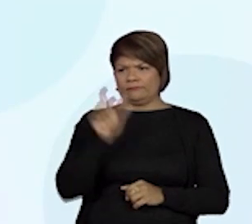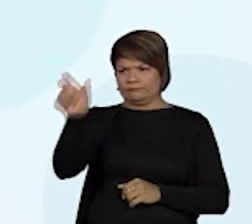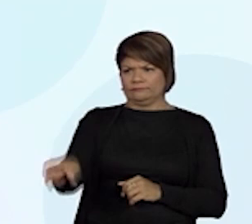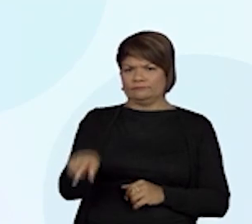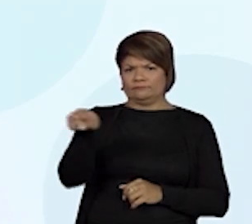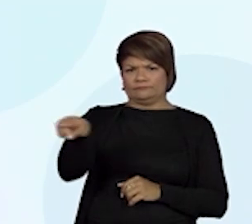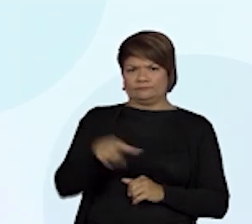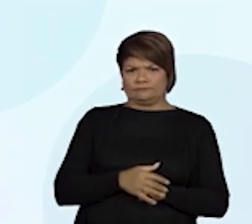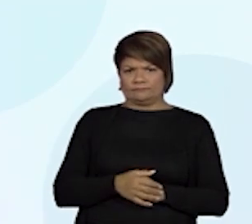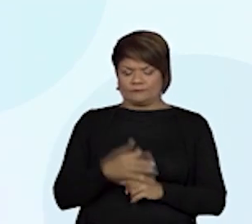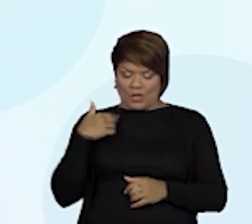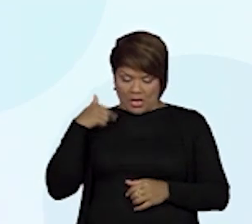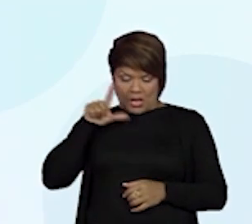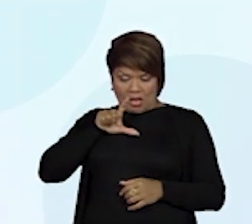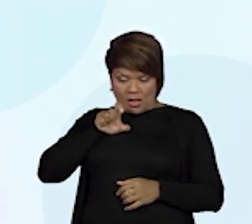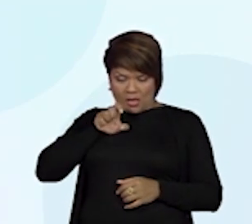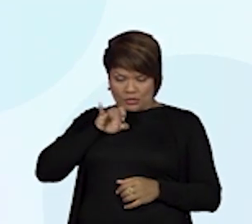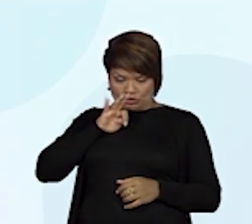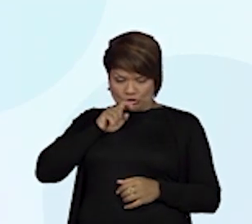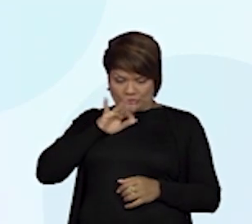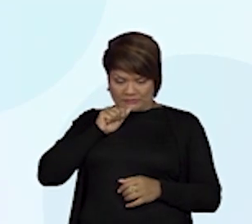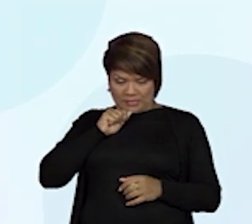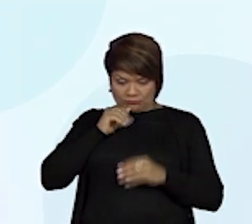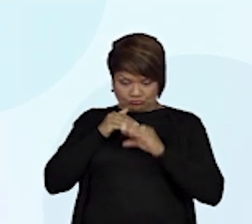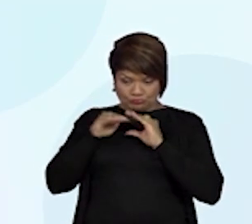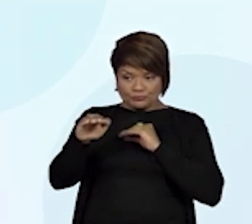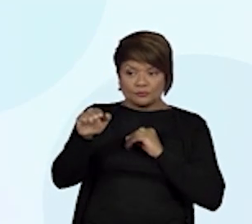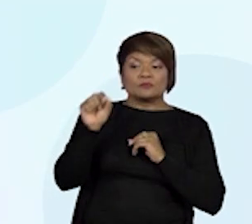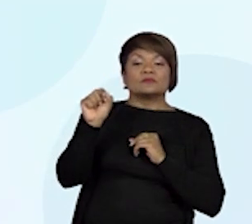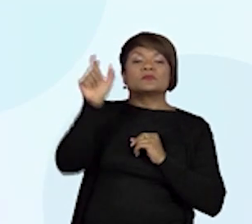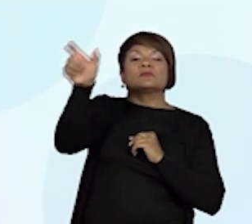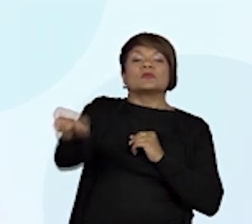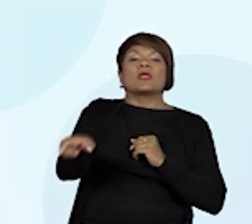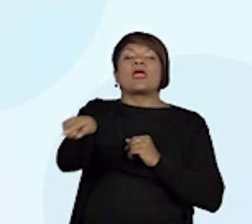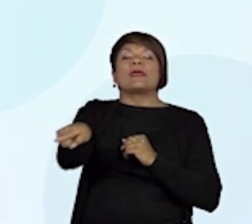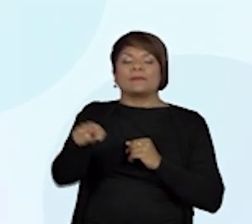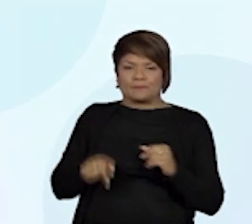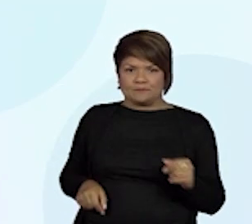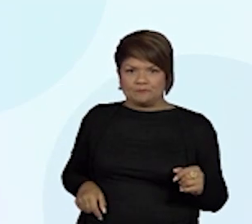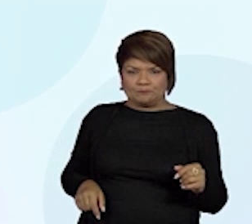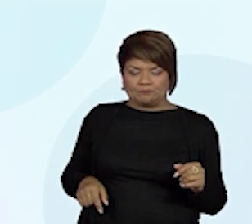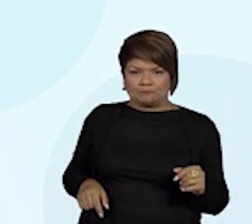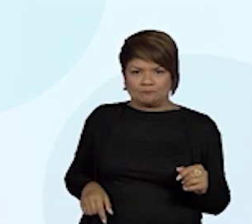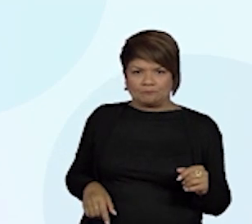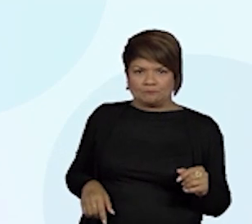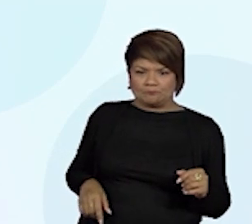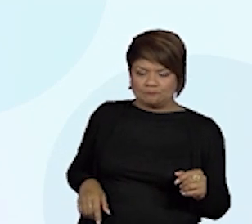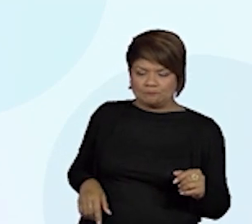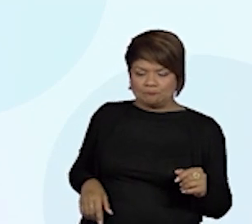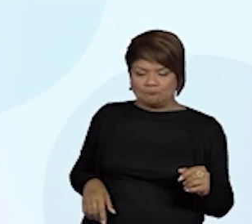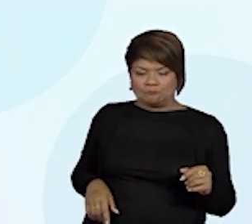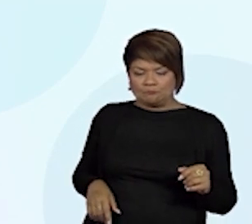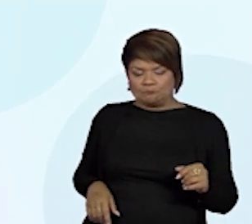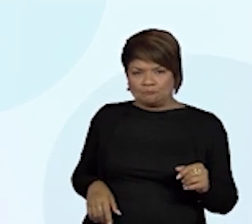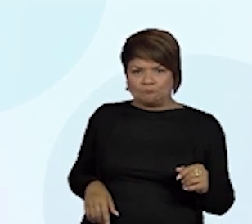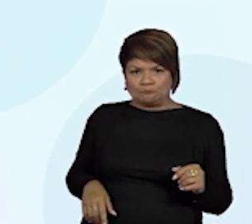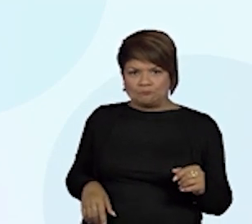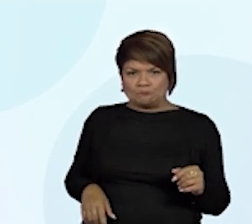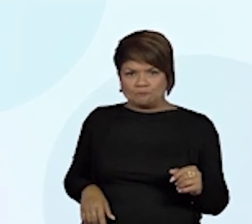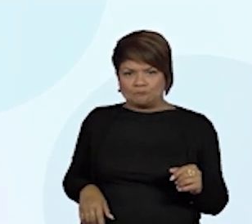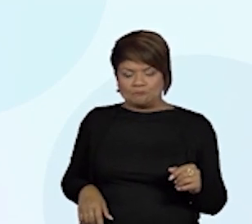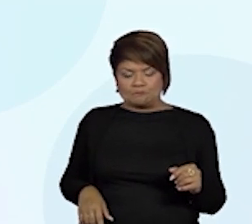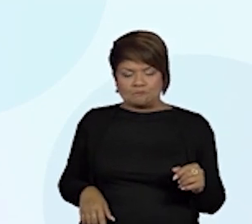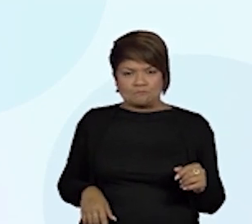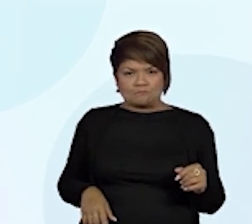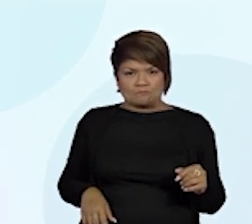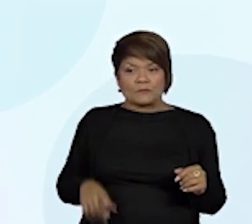aqui, vamos analisar o texto bem de perto. Então, para quem que ela está escrevendo este relato pessoal?